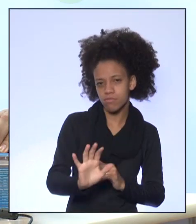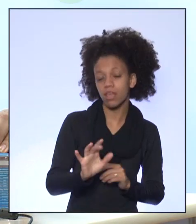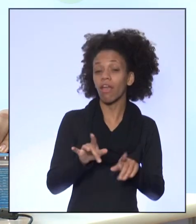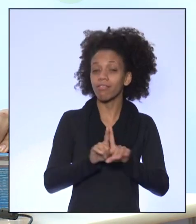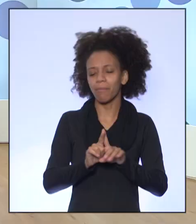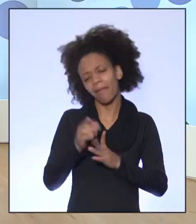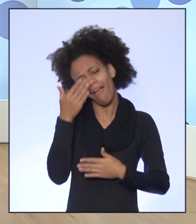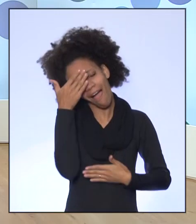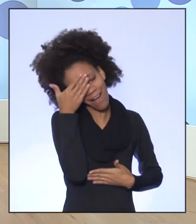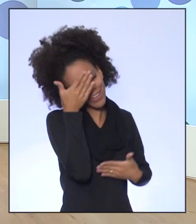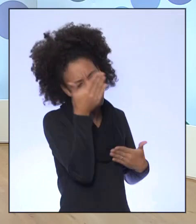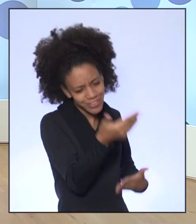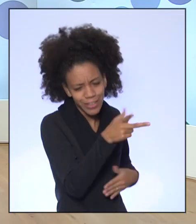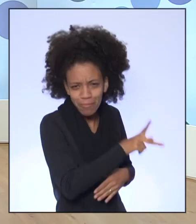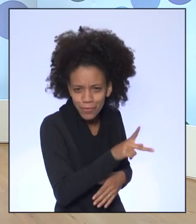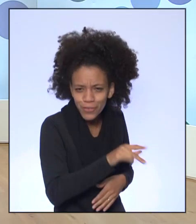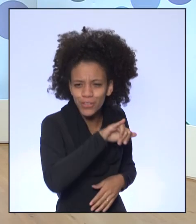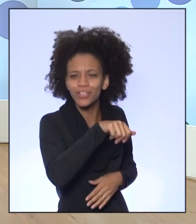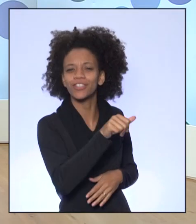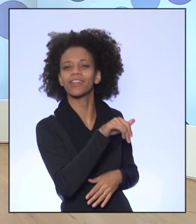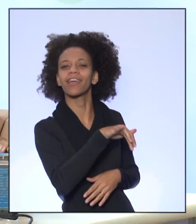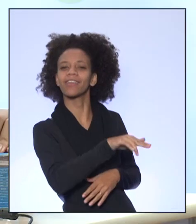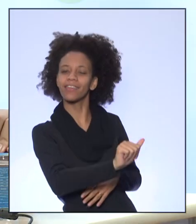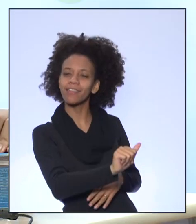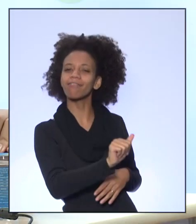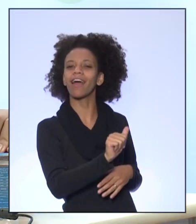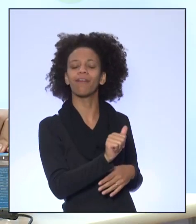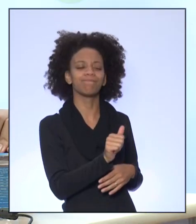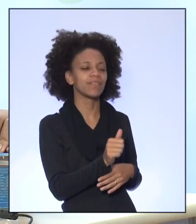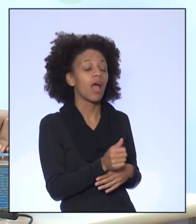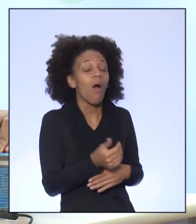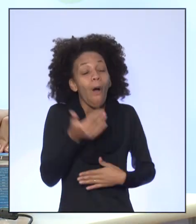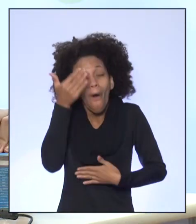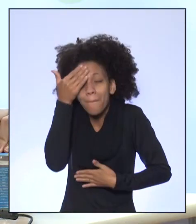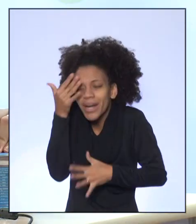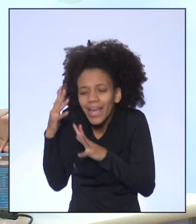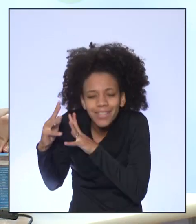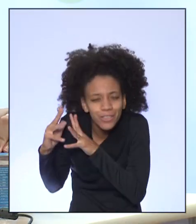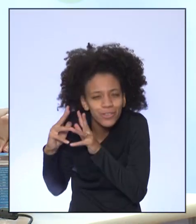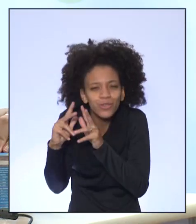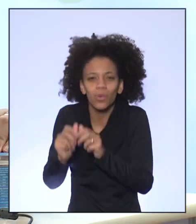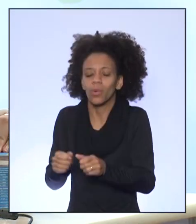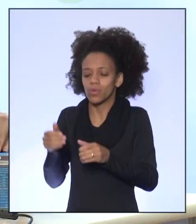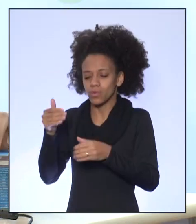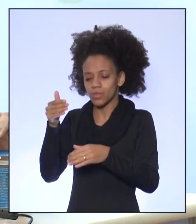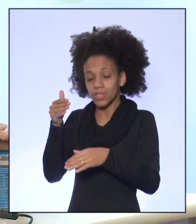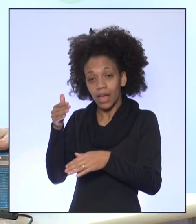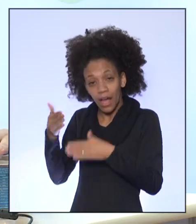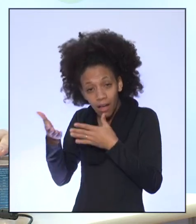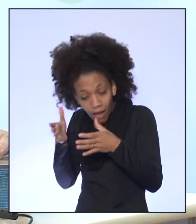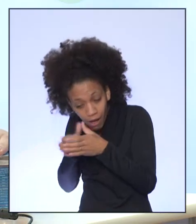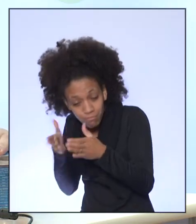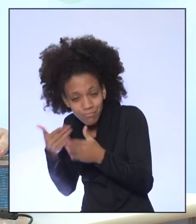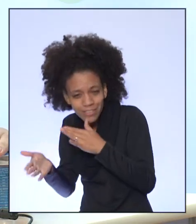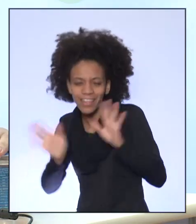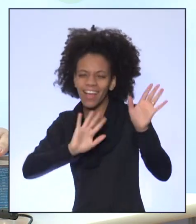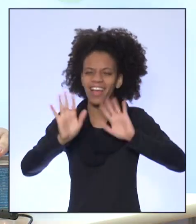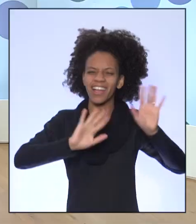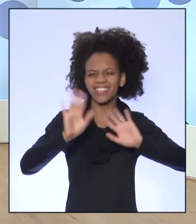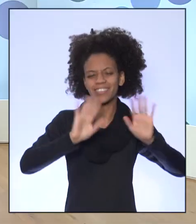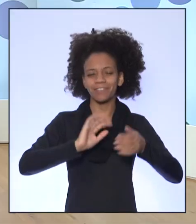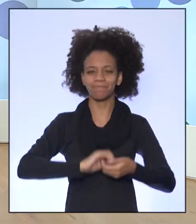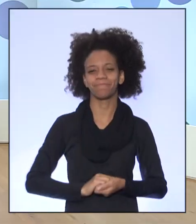a professora Janaína pela excelente aula de História. Obrigada a agradeço. todos a participação no chat. Até a próxima aula, pessoal.